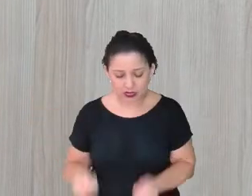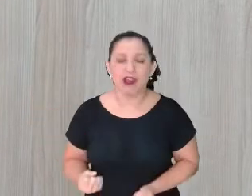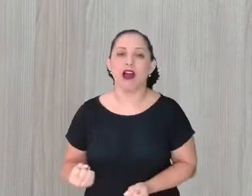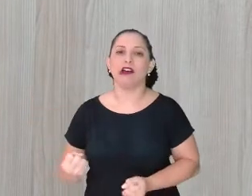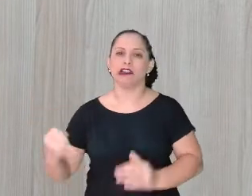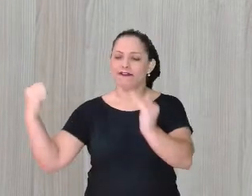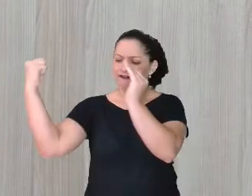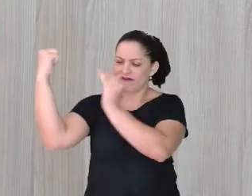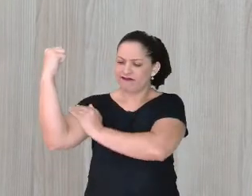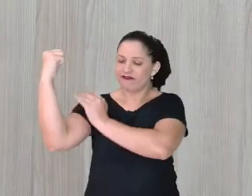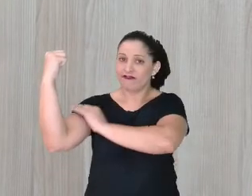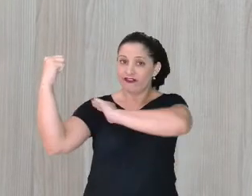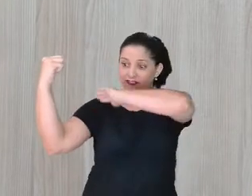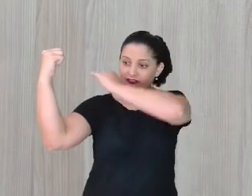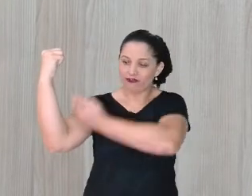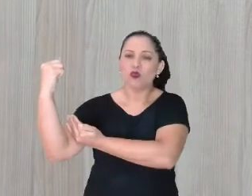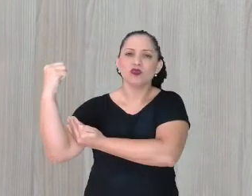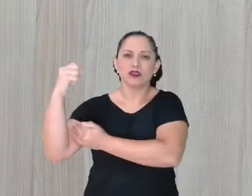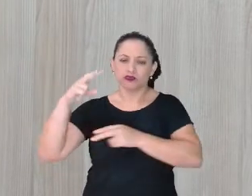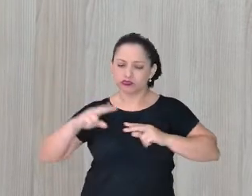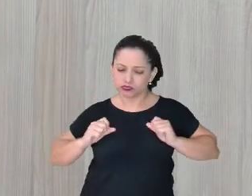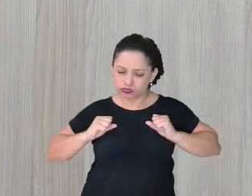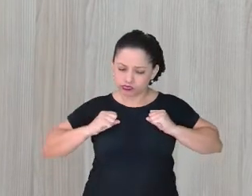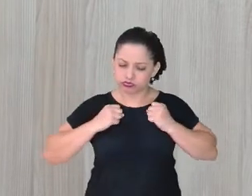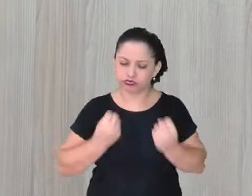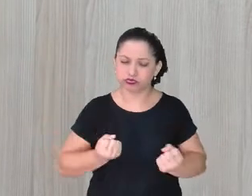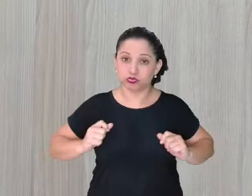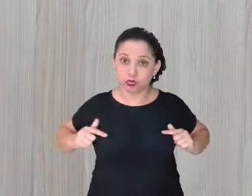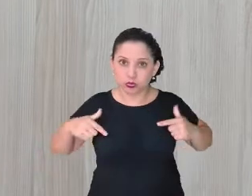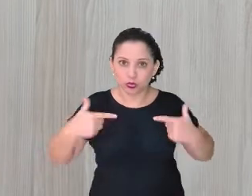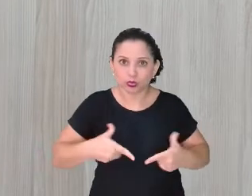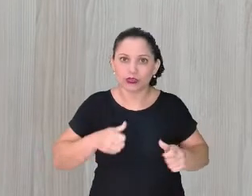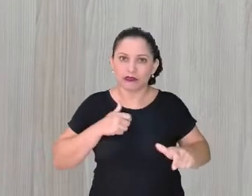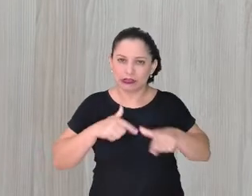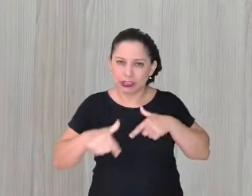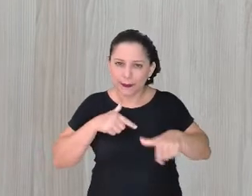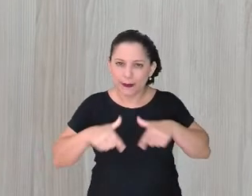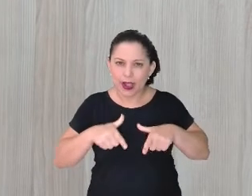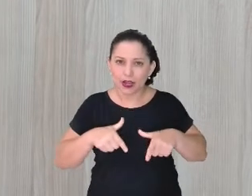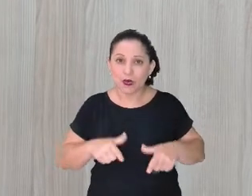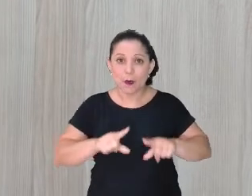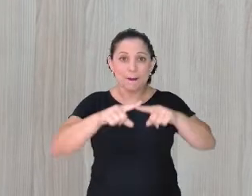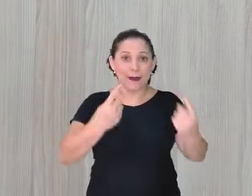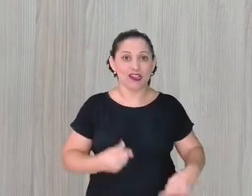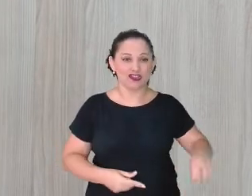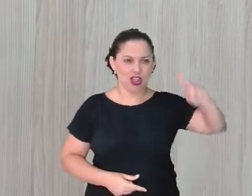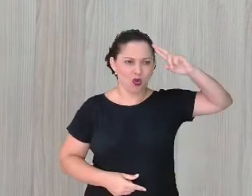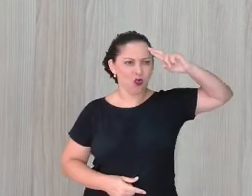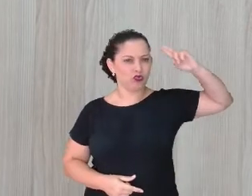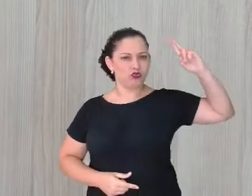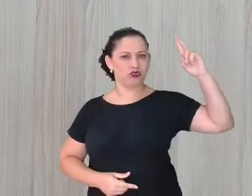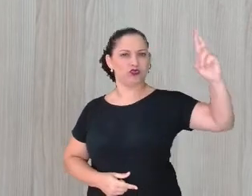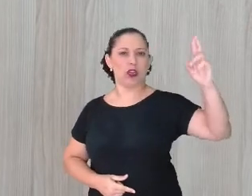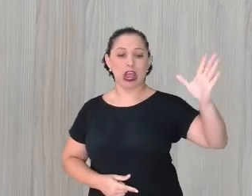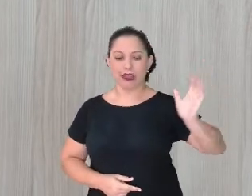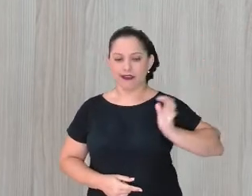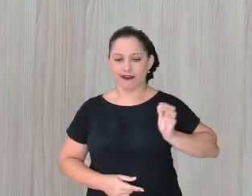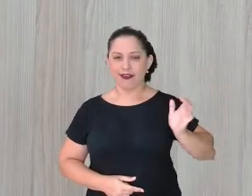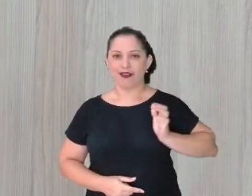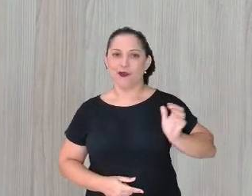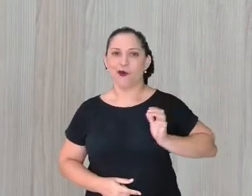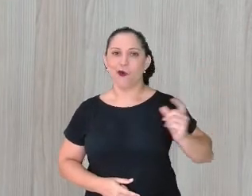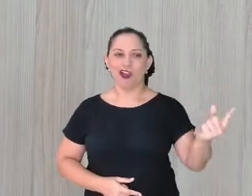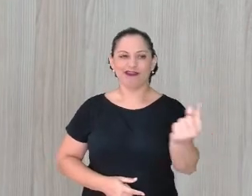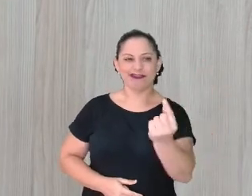disposição, coloca a sua energia num trabalho, e o grande proprietário é aquele que tem